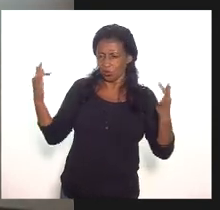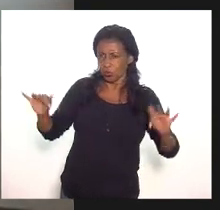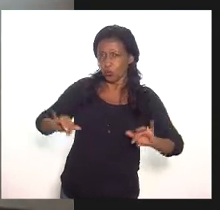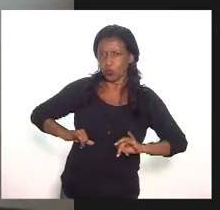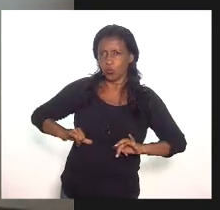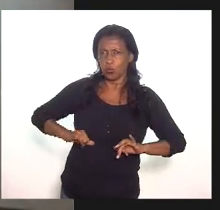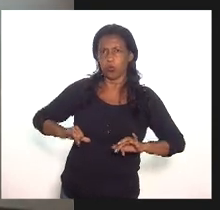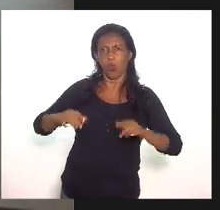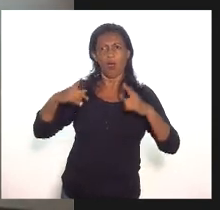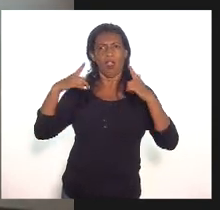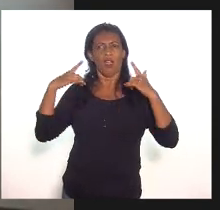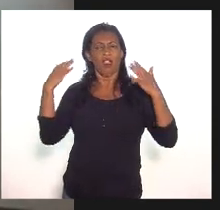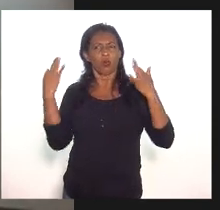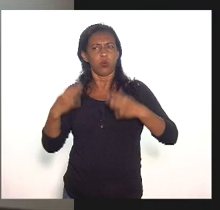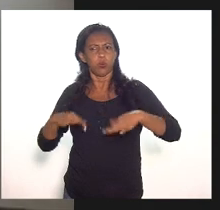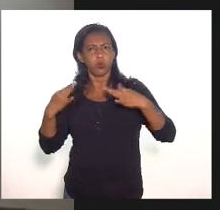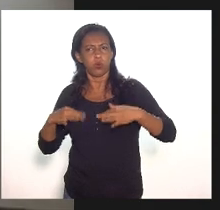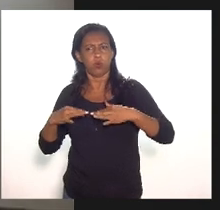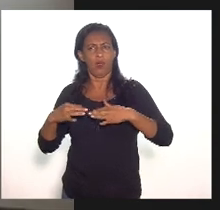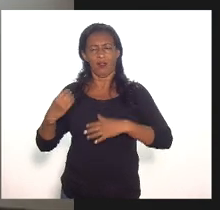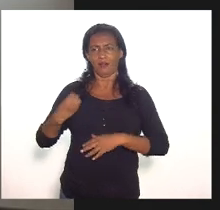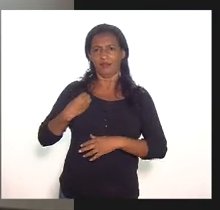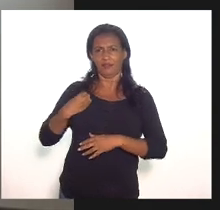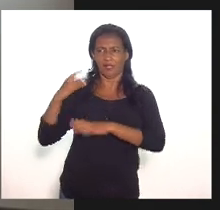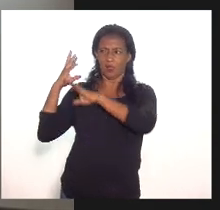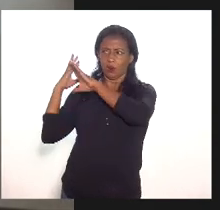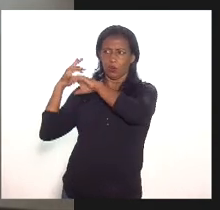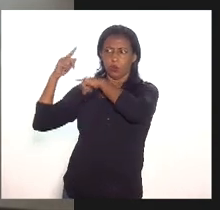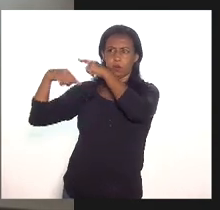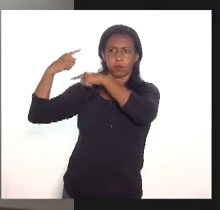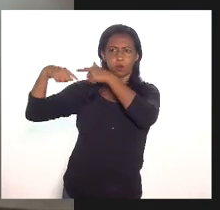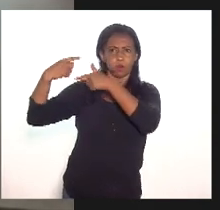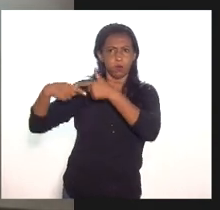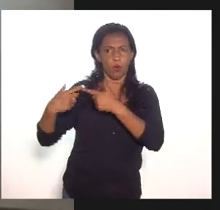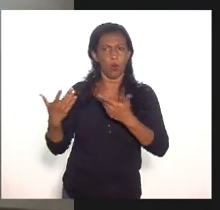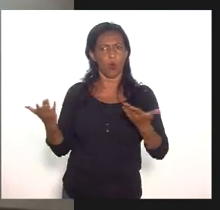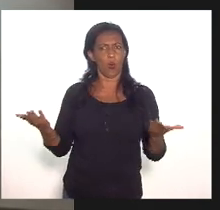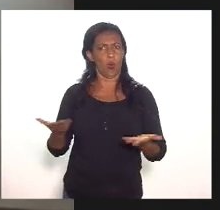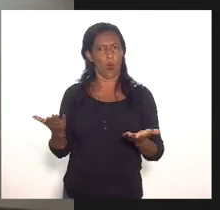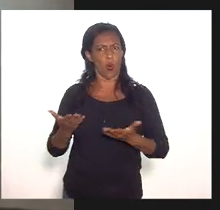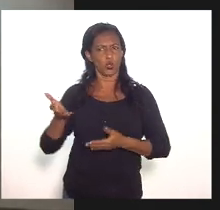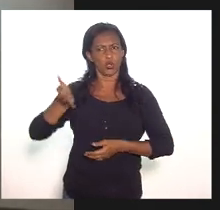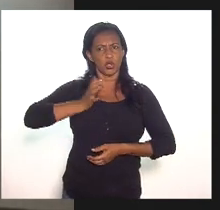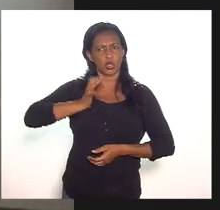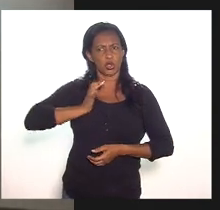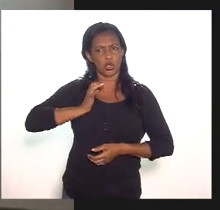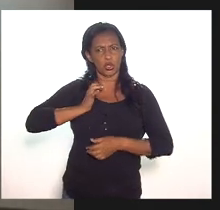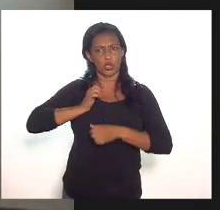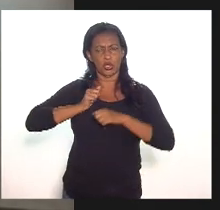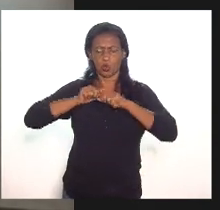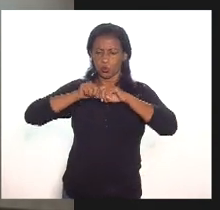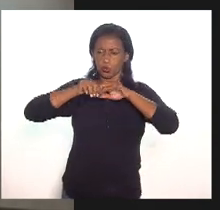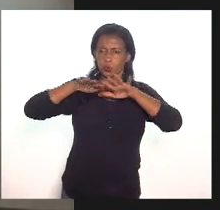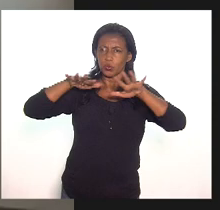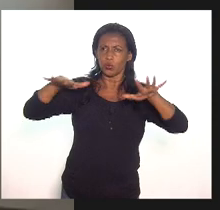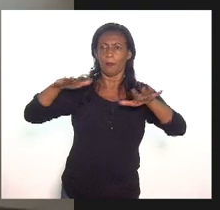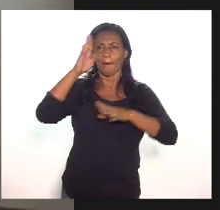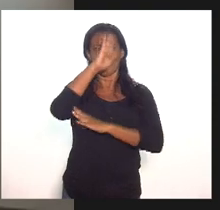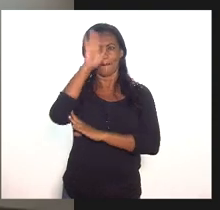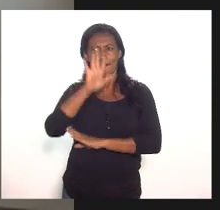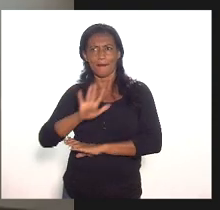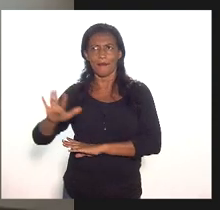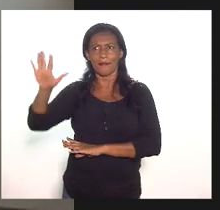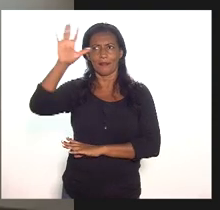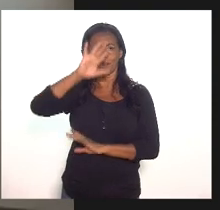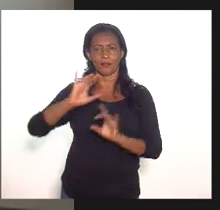o estupro dos nossos ancestrais gerou riqueza para os ricos que hoje dominam parte do Brasil, em